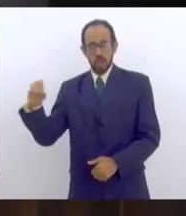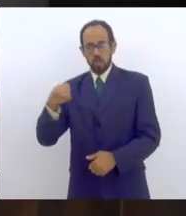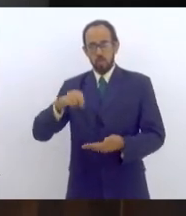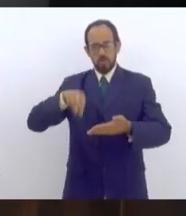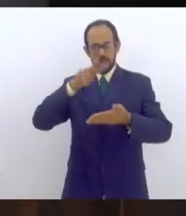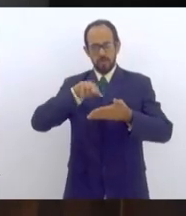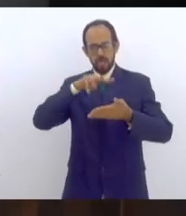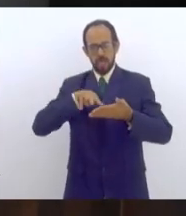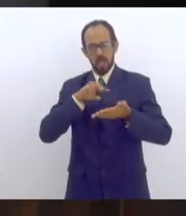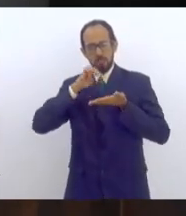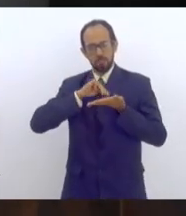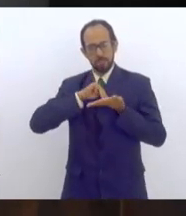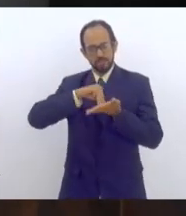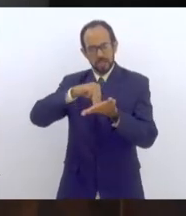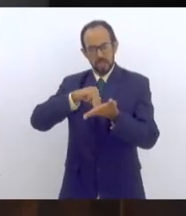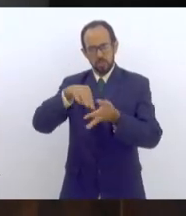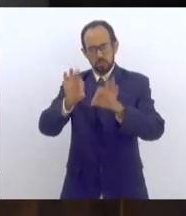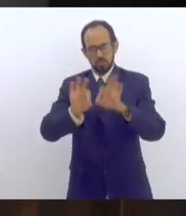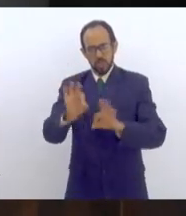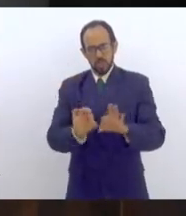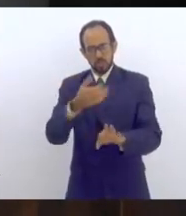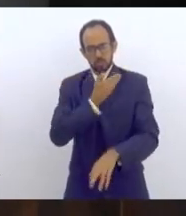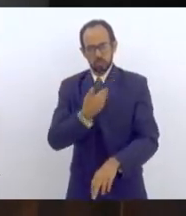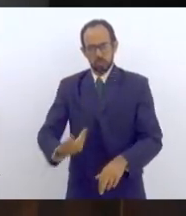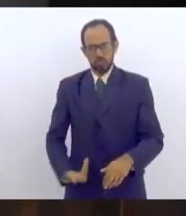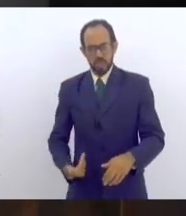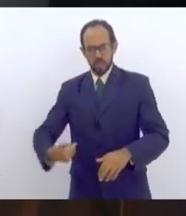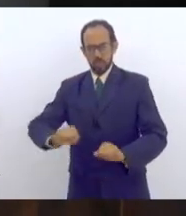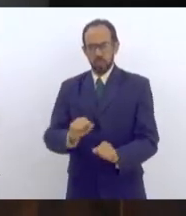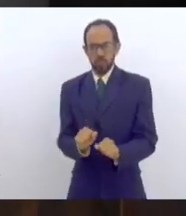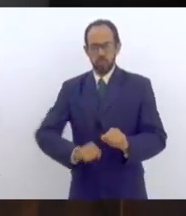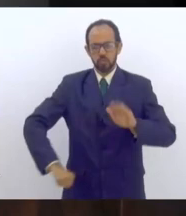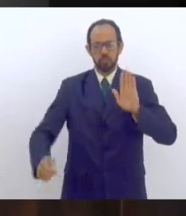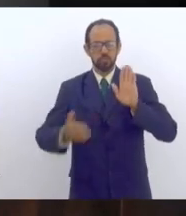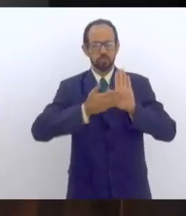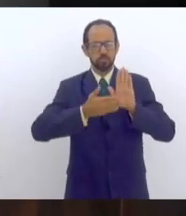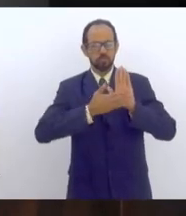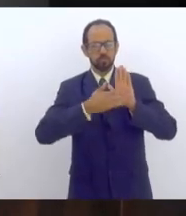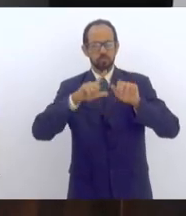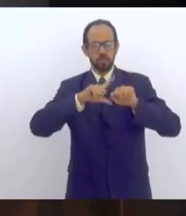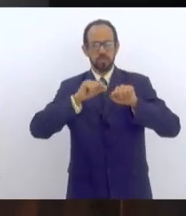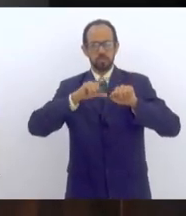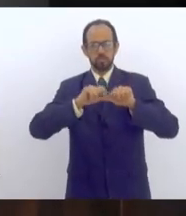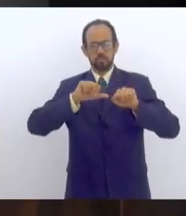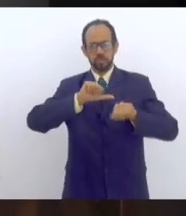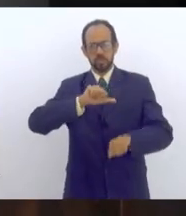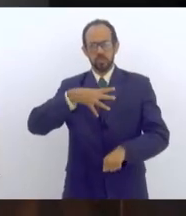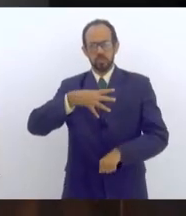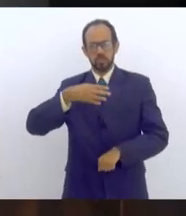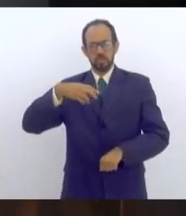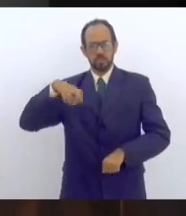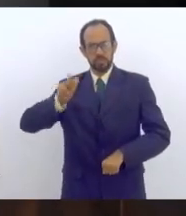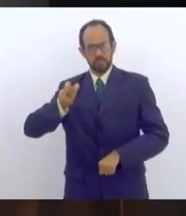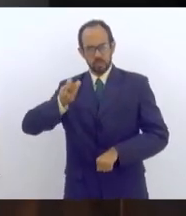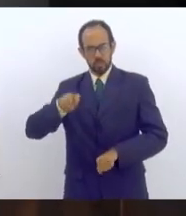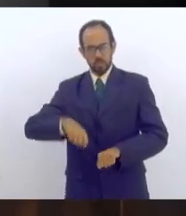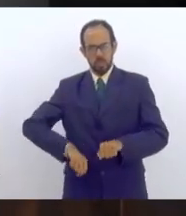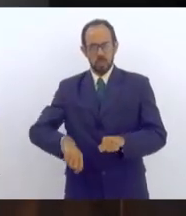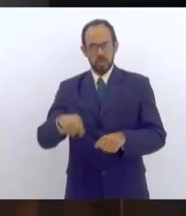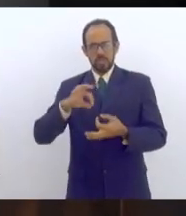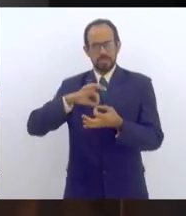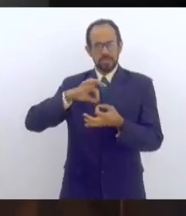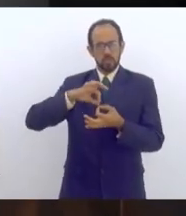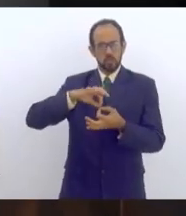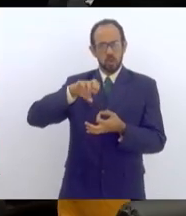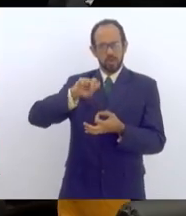leitura da mensagem Plano de Governo no cumprimento ao disposto no artigo 145, inciso 8º da Constituição Estadual.